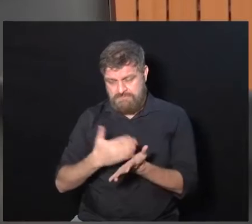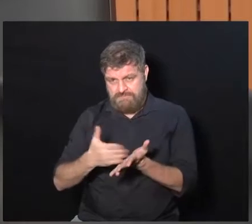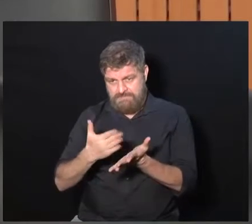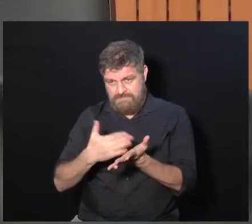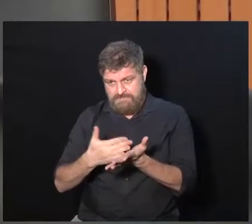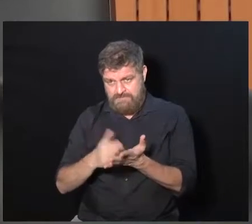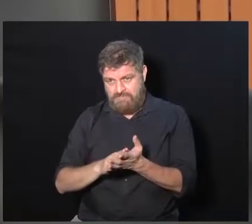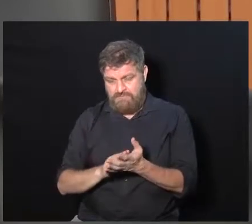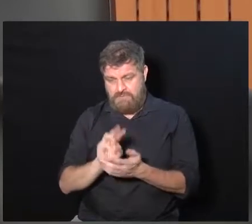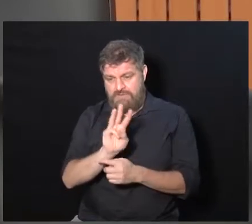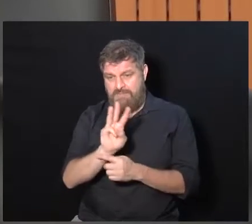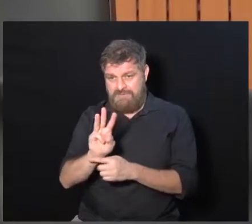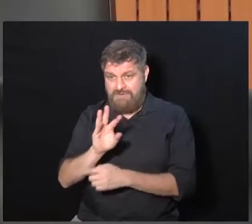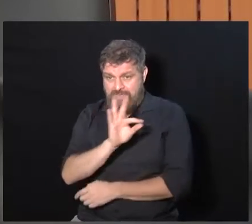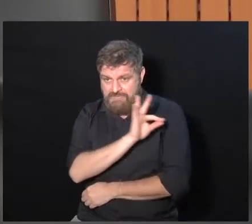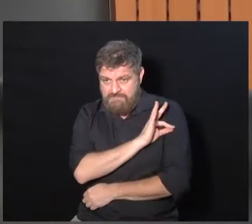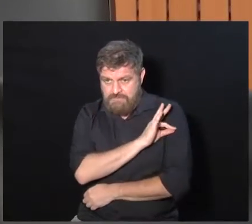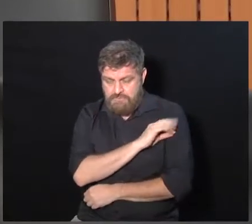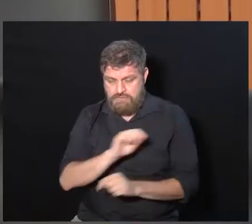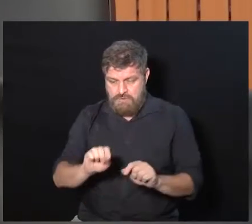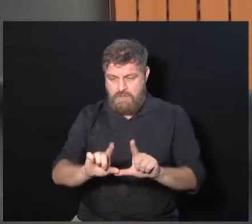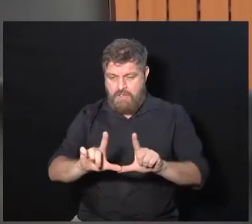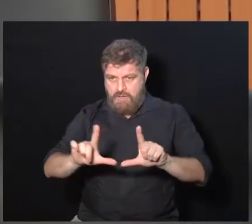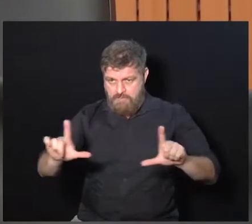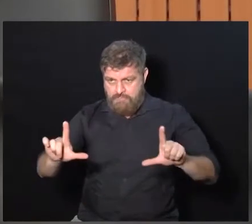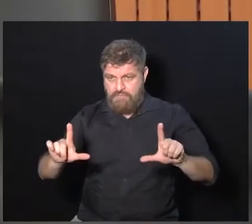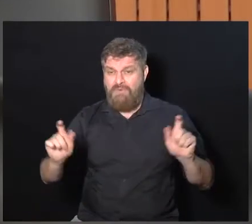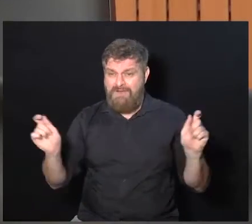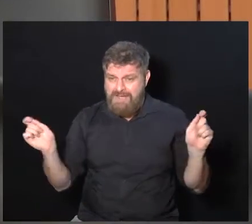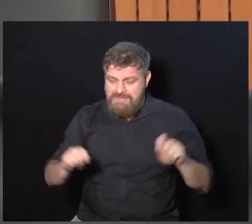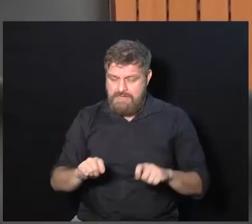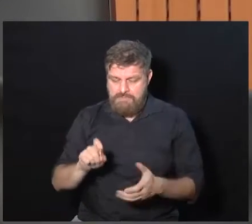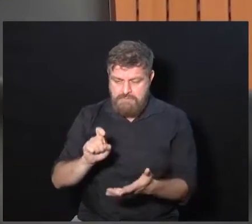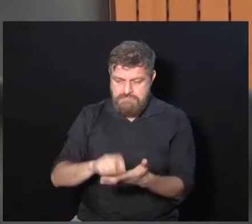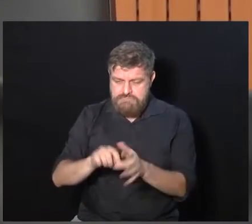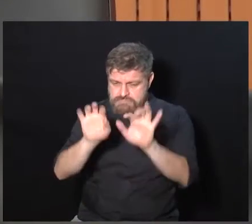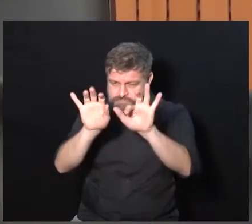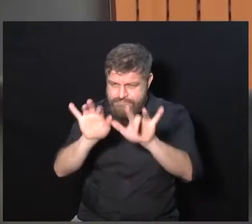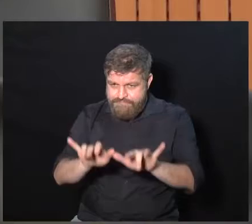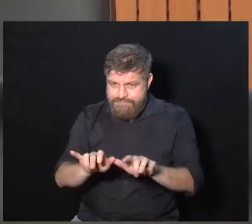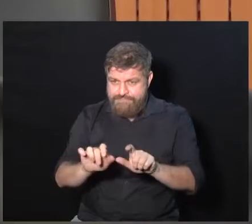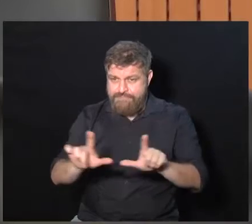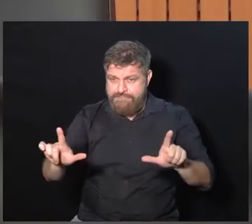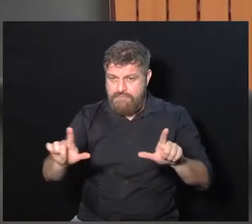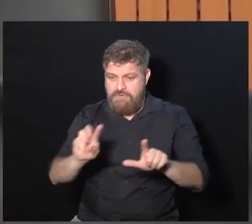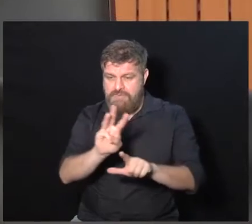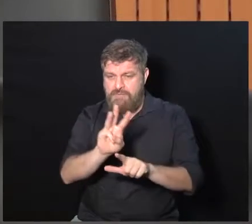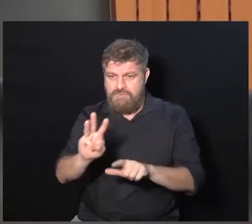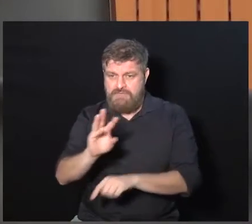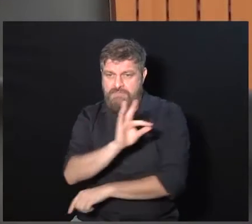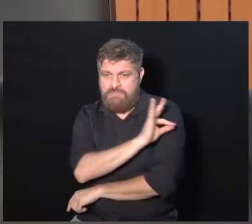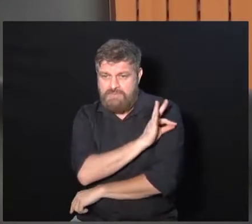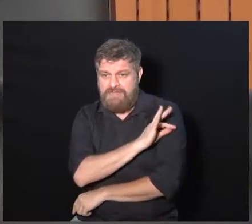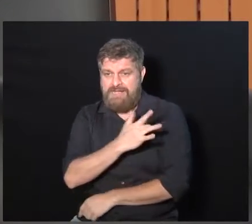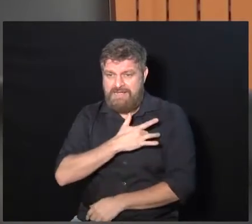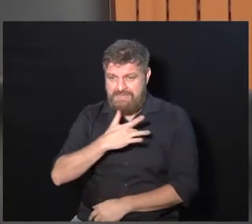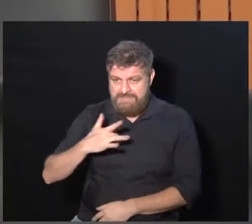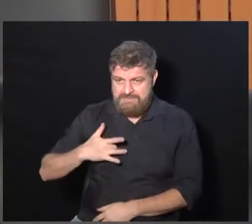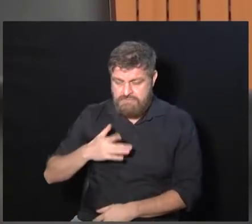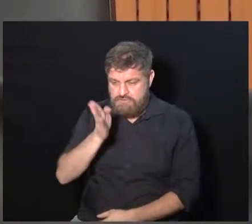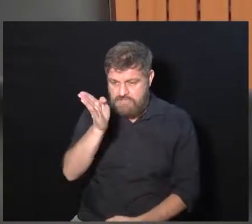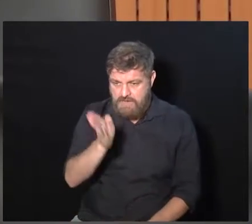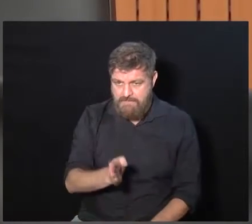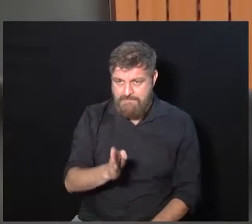disponíveis no site da Prefeitura, pode ter o acesso, entrando no site em Saúde, em Cartilhas